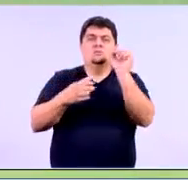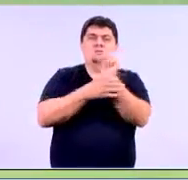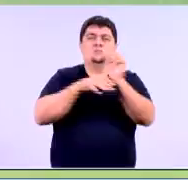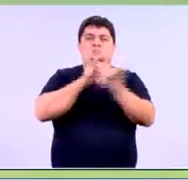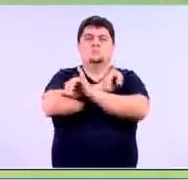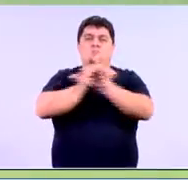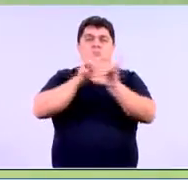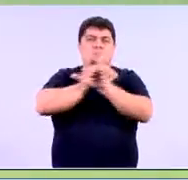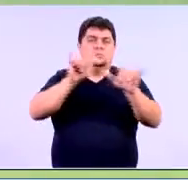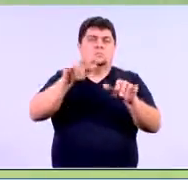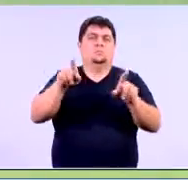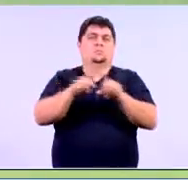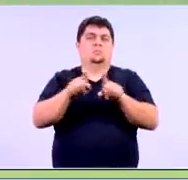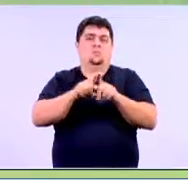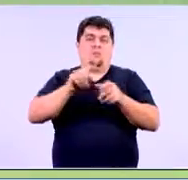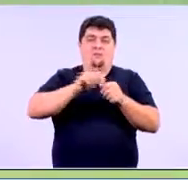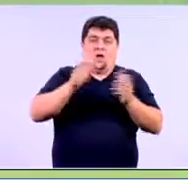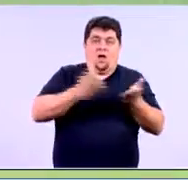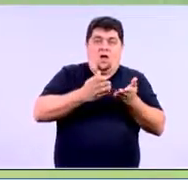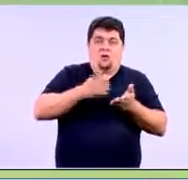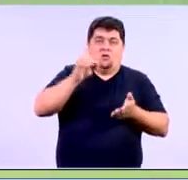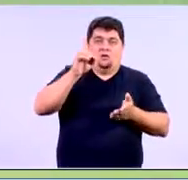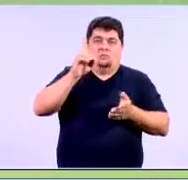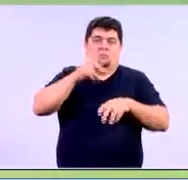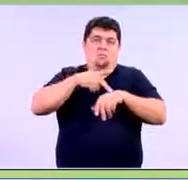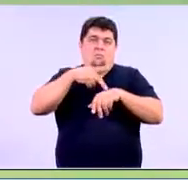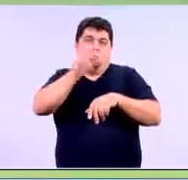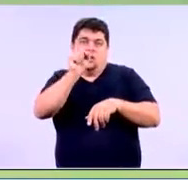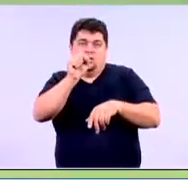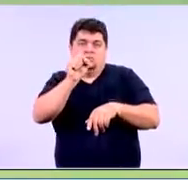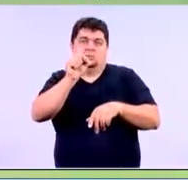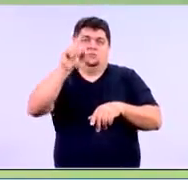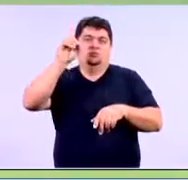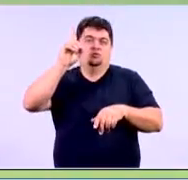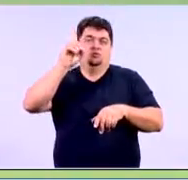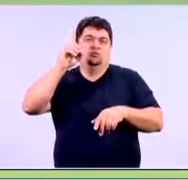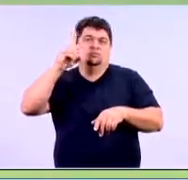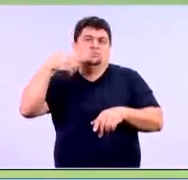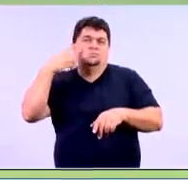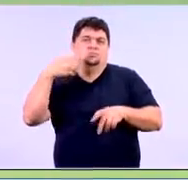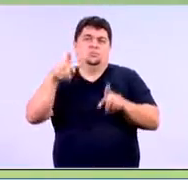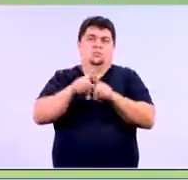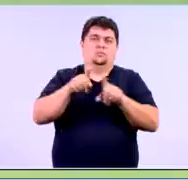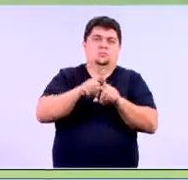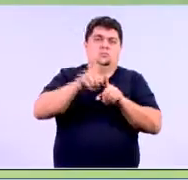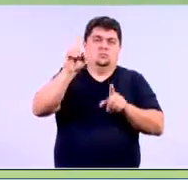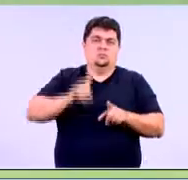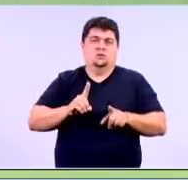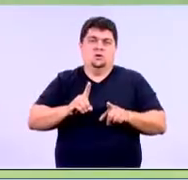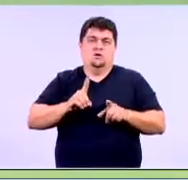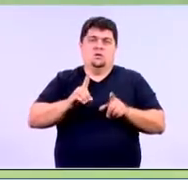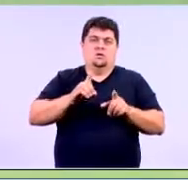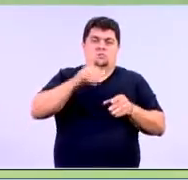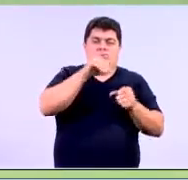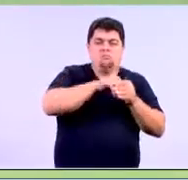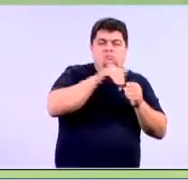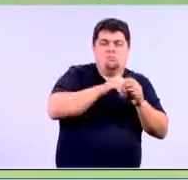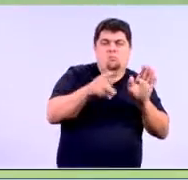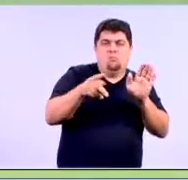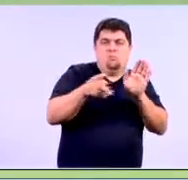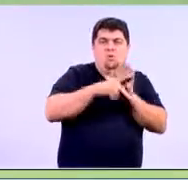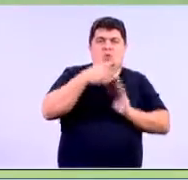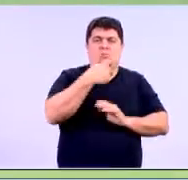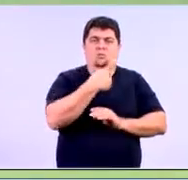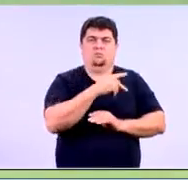Informação, faço Direito, pós-graduação em Direito, Direito e Processo Eleitoral, Direito Eleitoral e